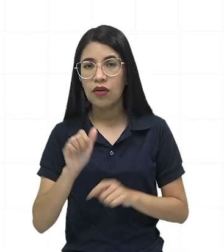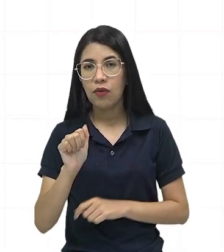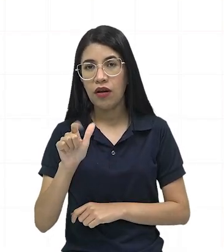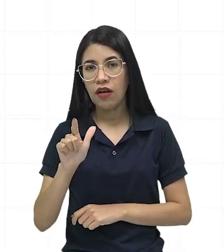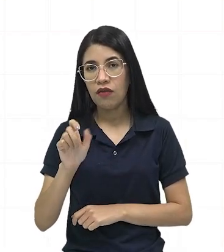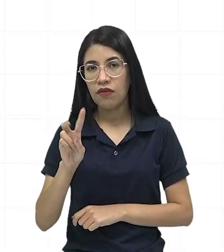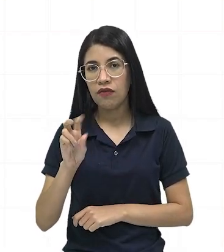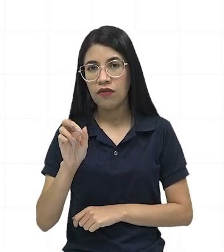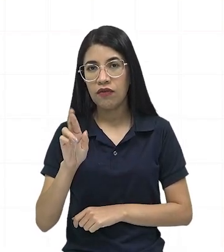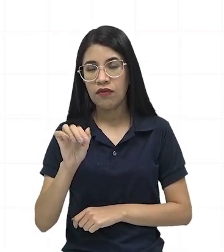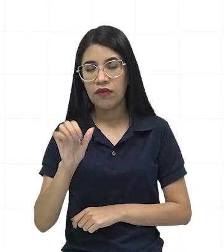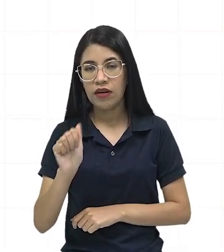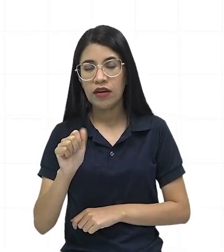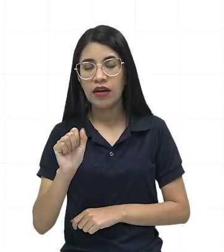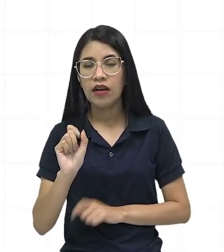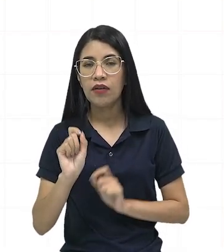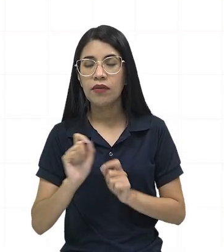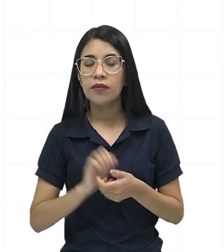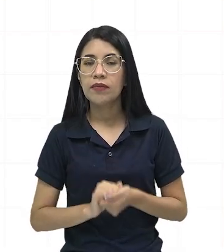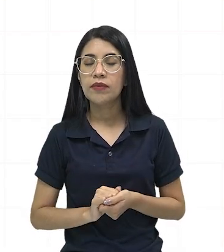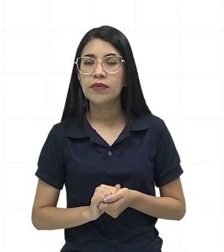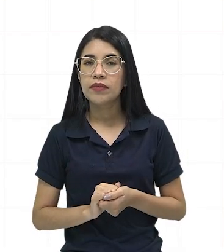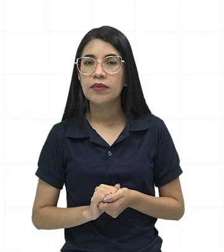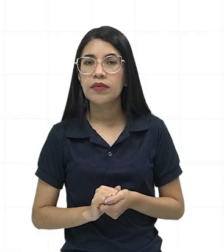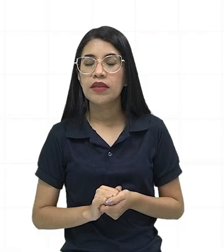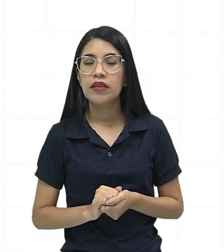em 1785, que era da Dona Maria